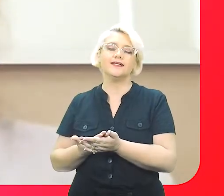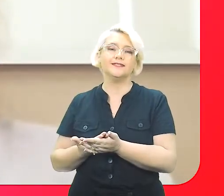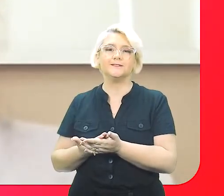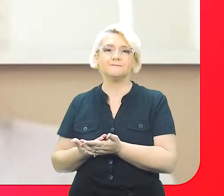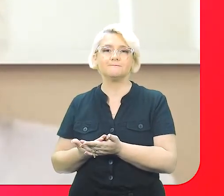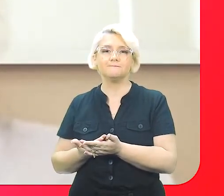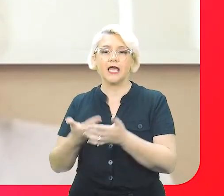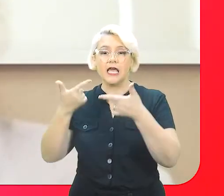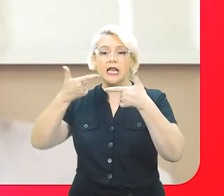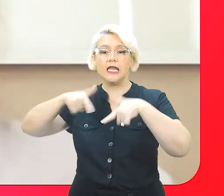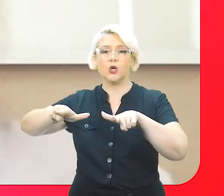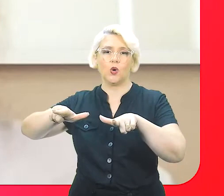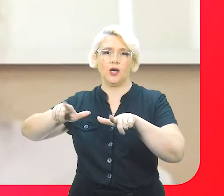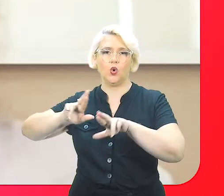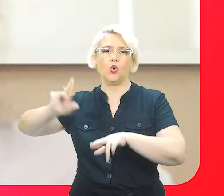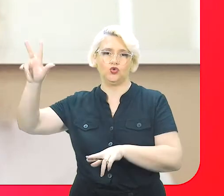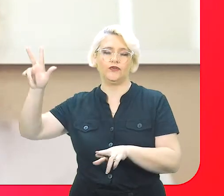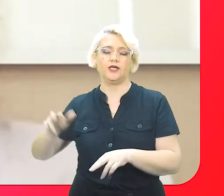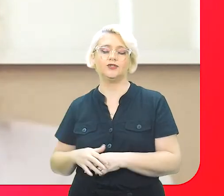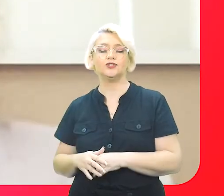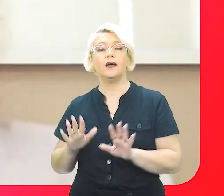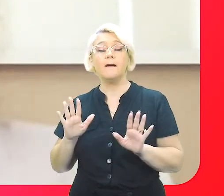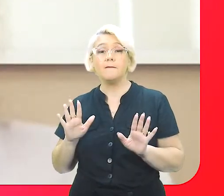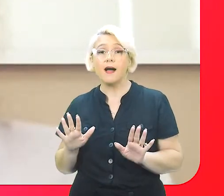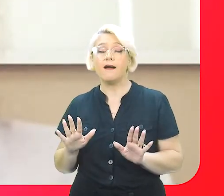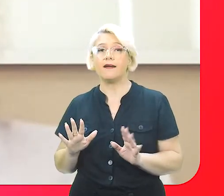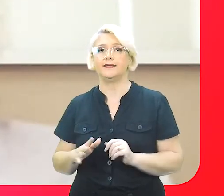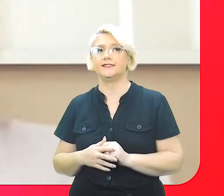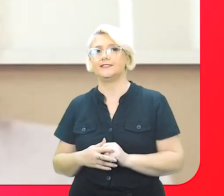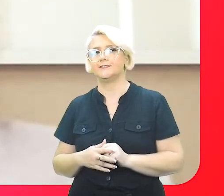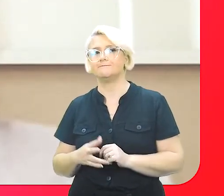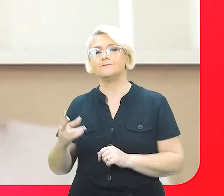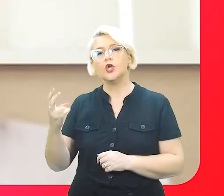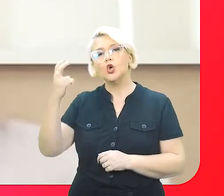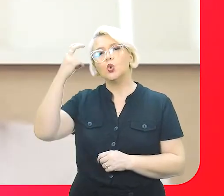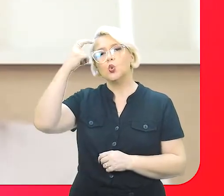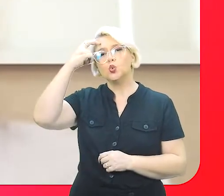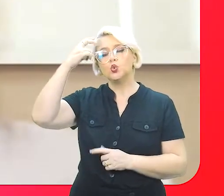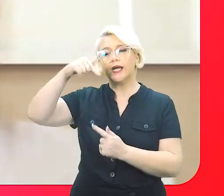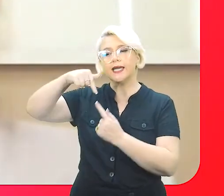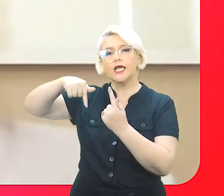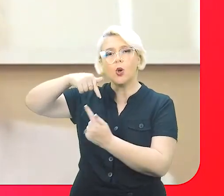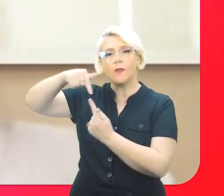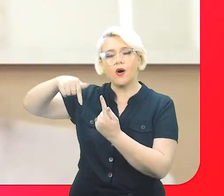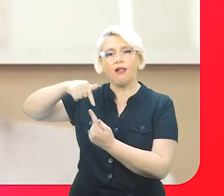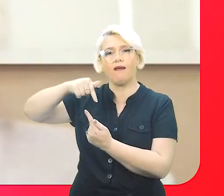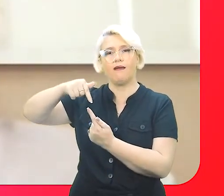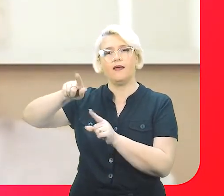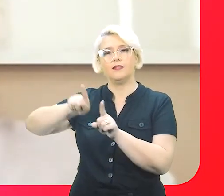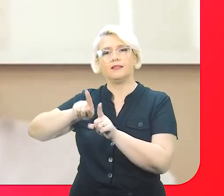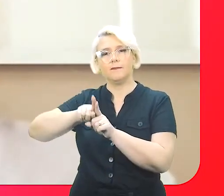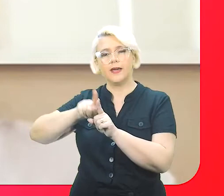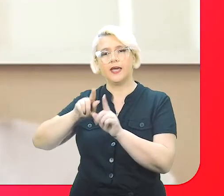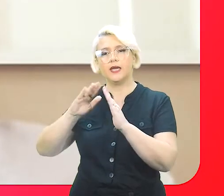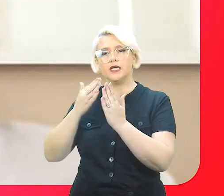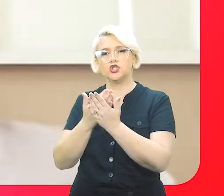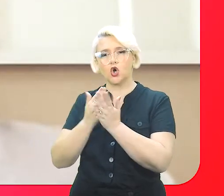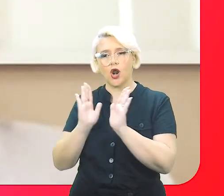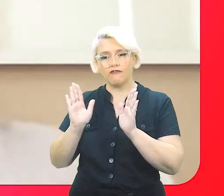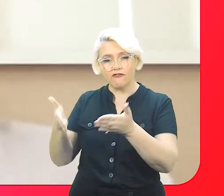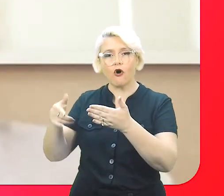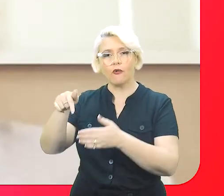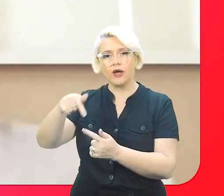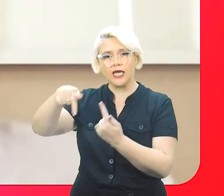da língua. Né? Certo. Agora, a cultura quilombola e a escola